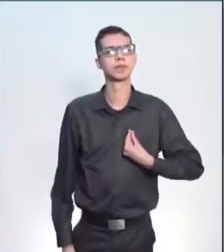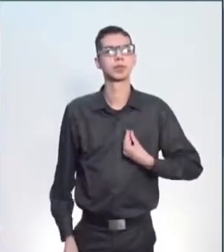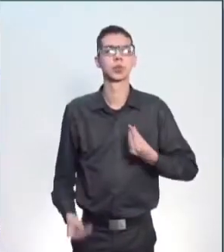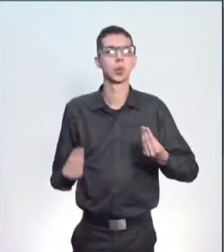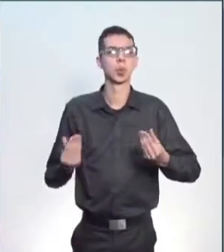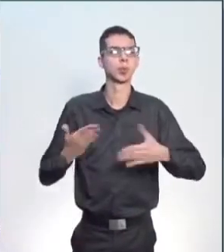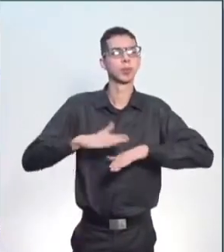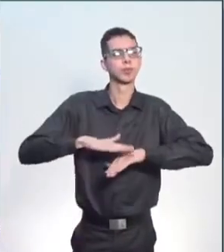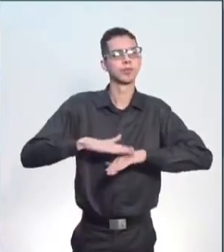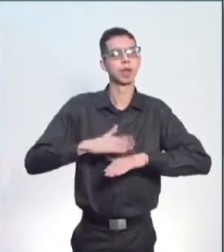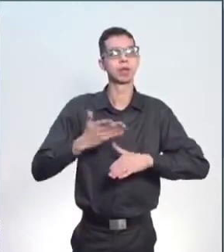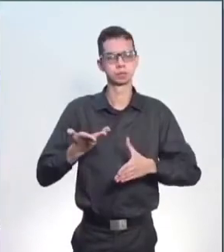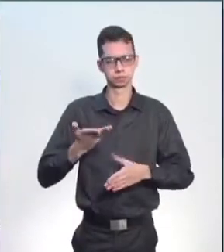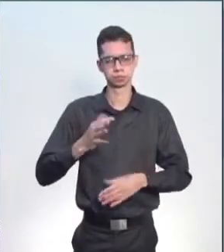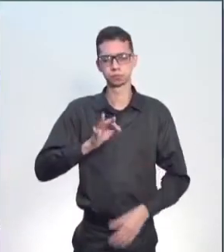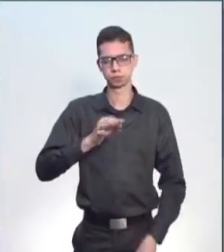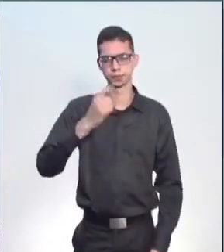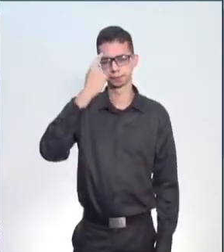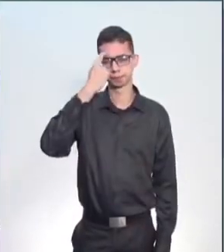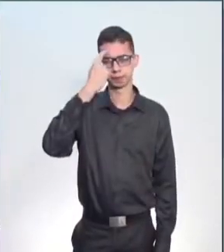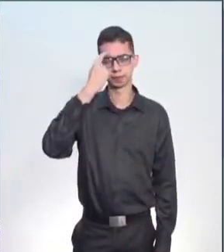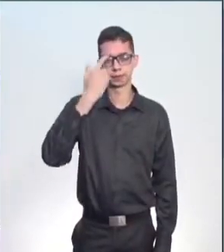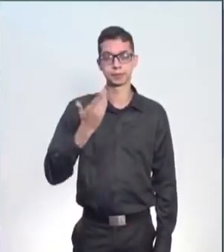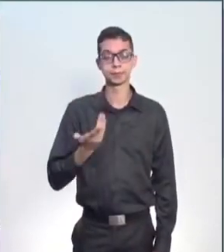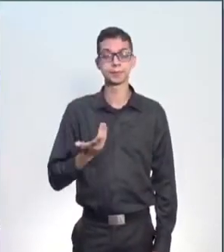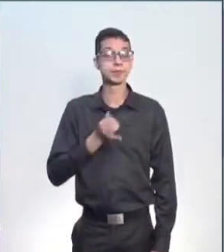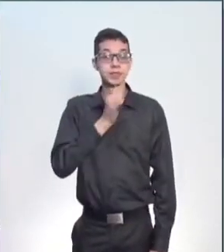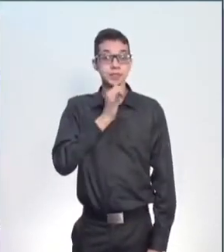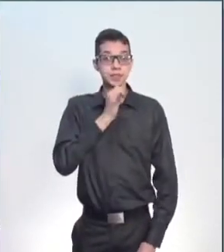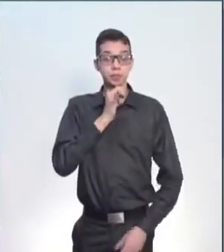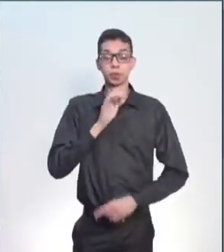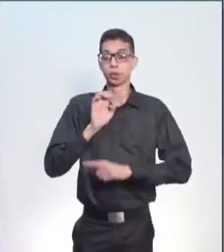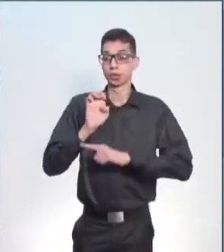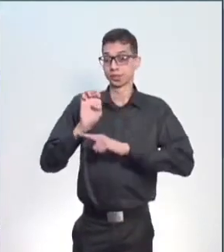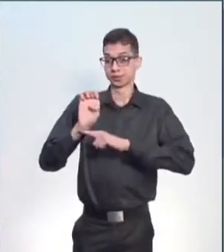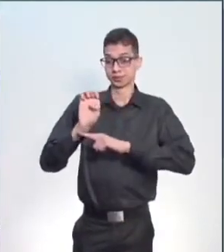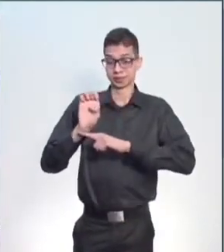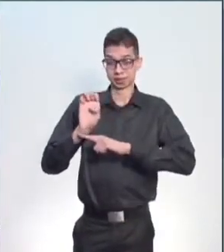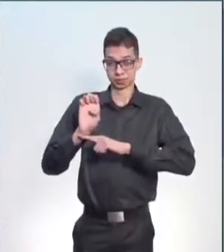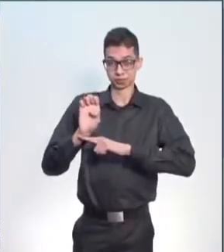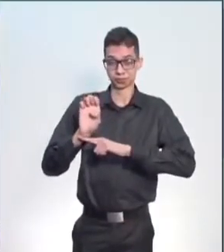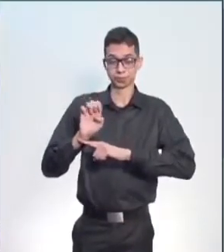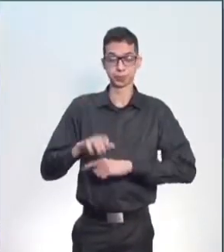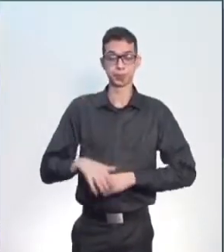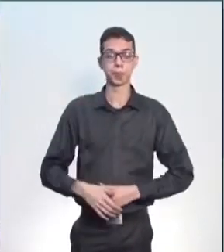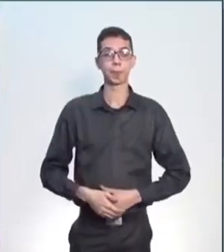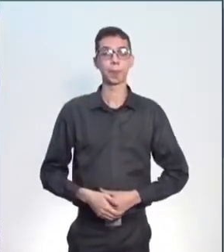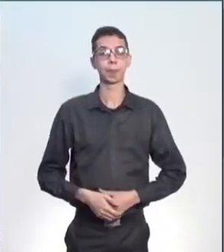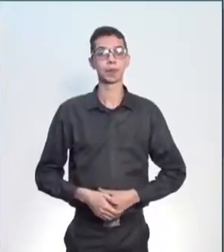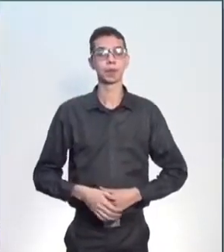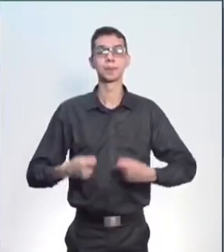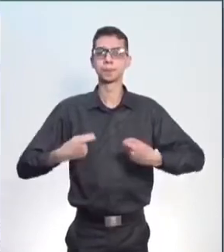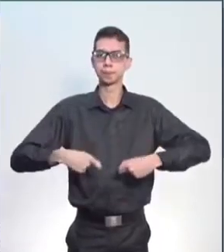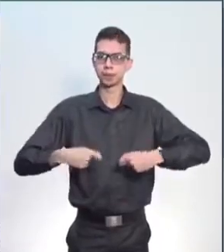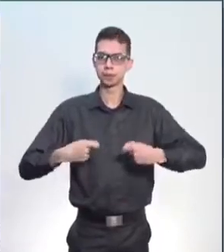pouco mais sobre isso, né? O Estado, ele deve ser dotado de legitimidade. E o que, que